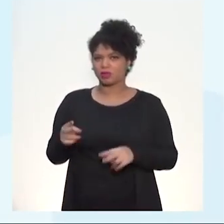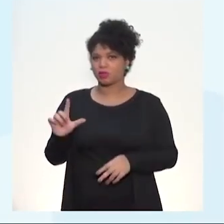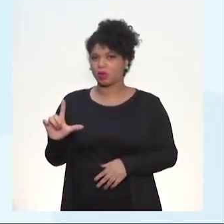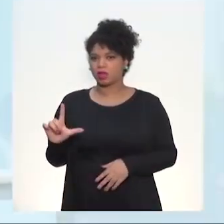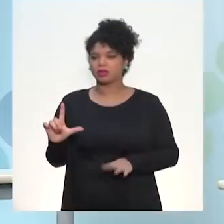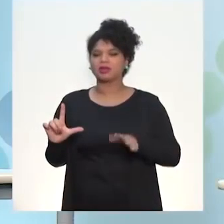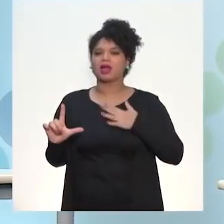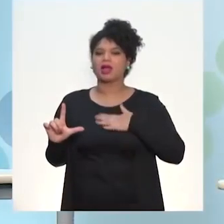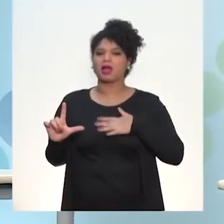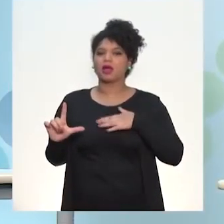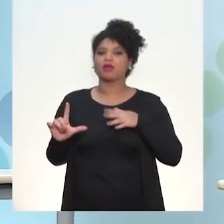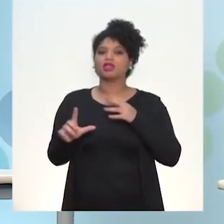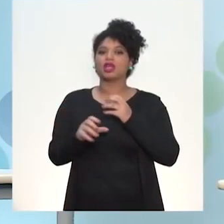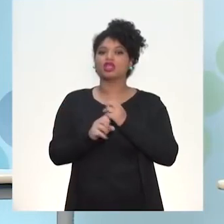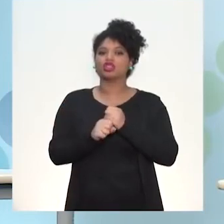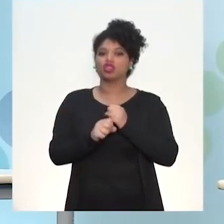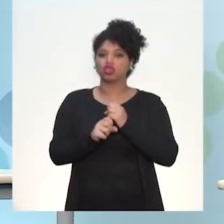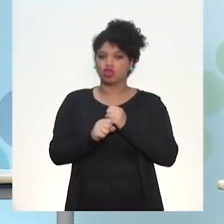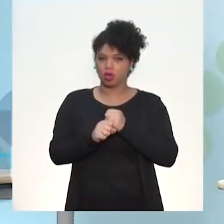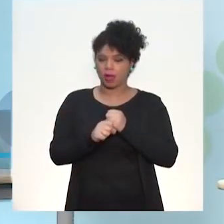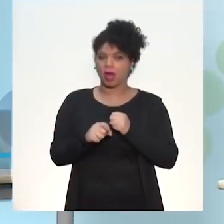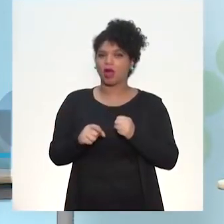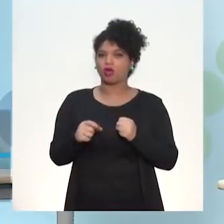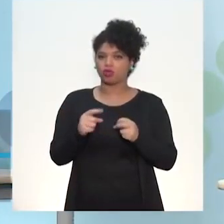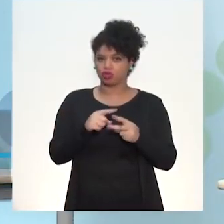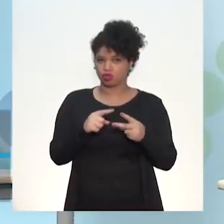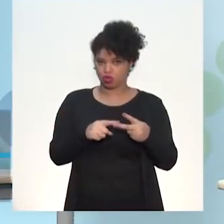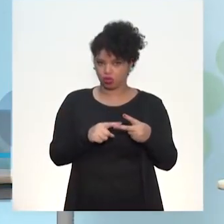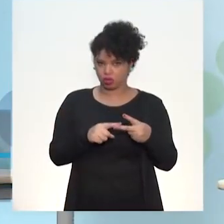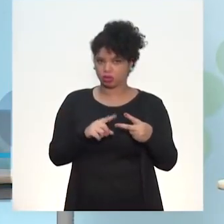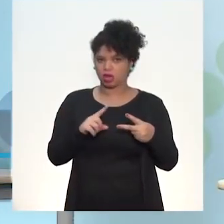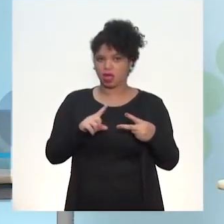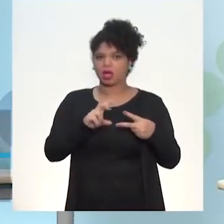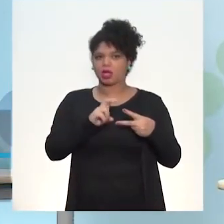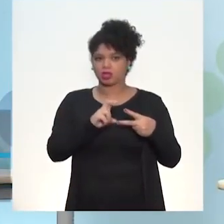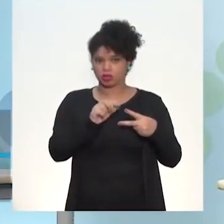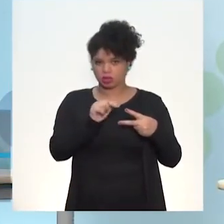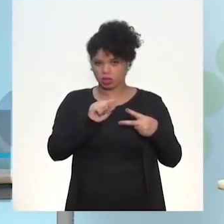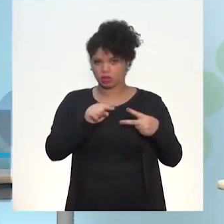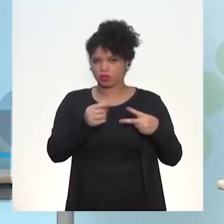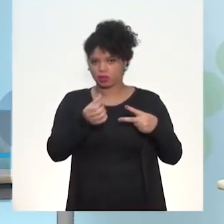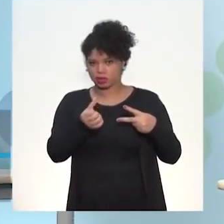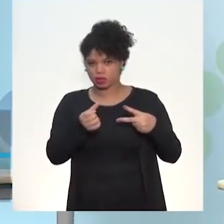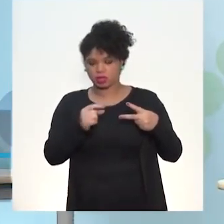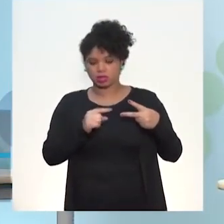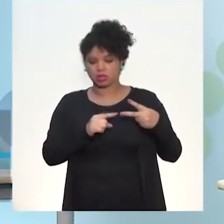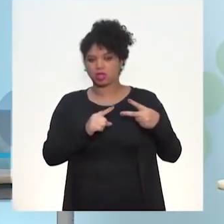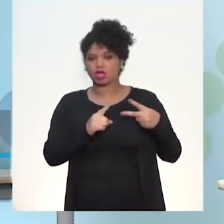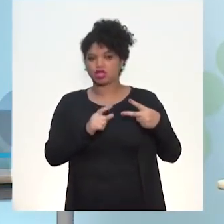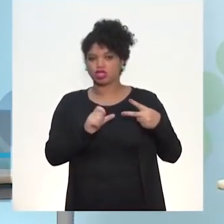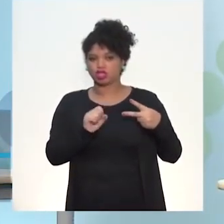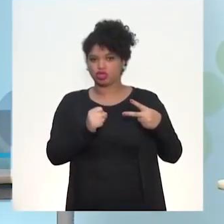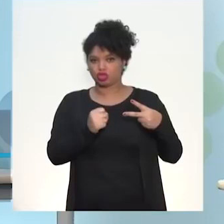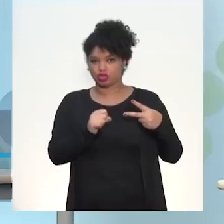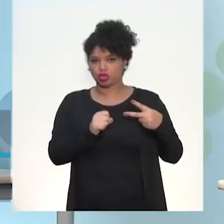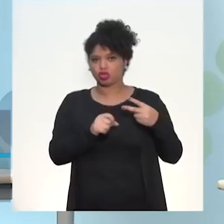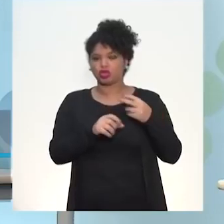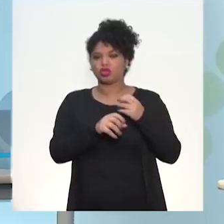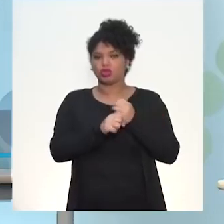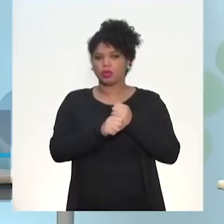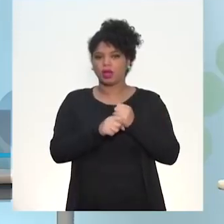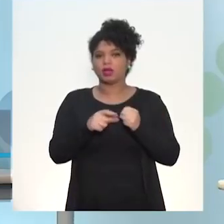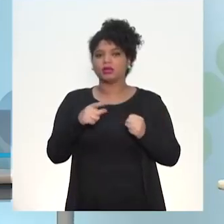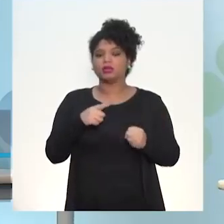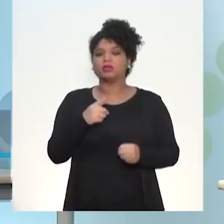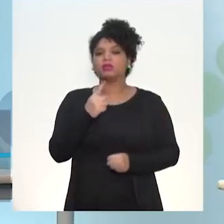Primeiro, você vai ter que somar os dois valores, fundo e raso, para descobrir quantos metros cúbicos tem no total. E depois, 1 metro cúbico vale 1.000